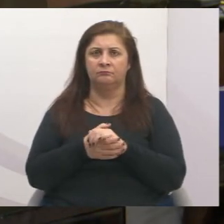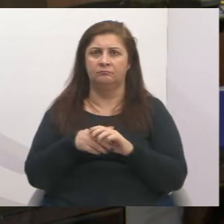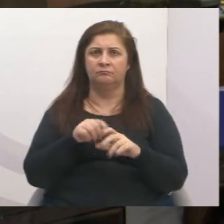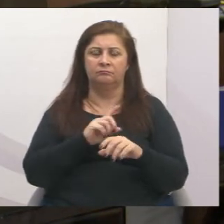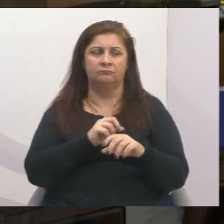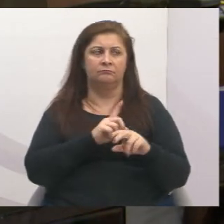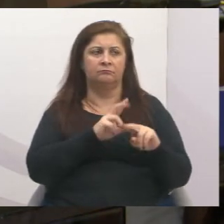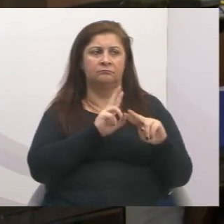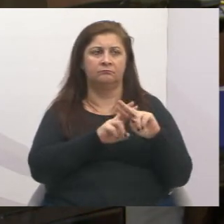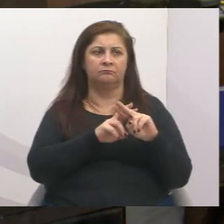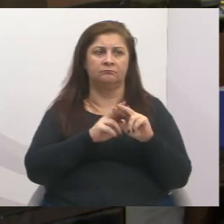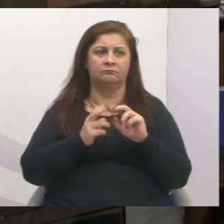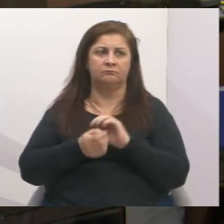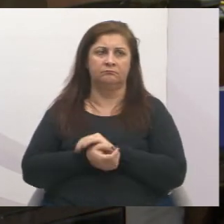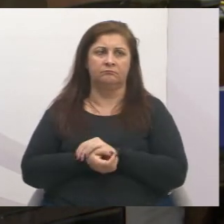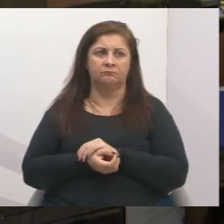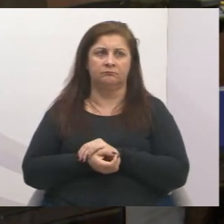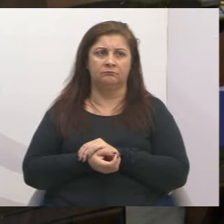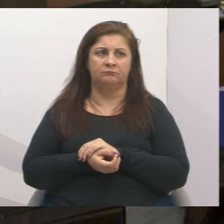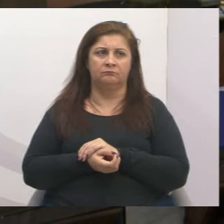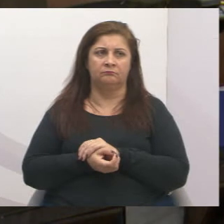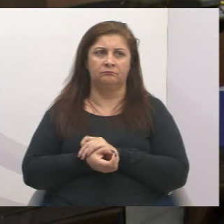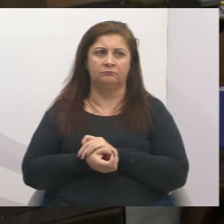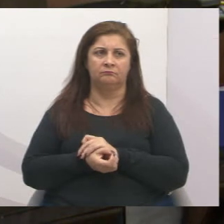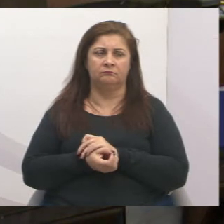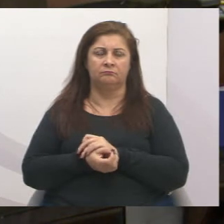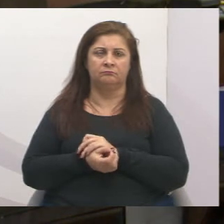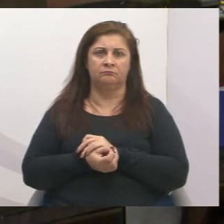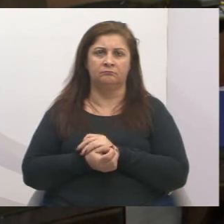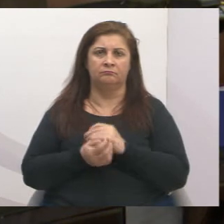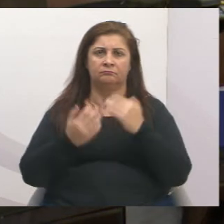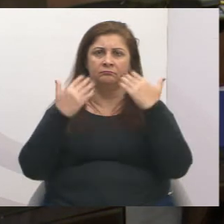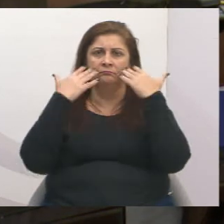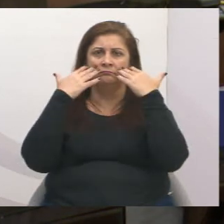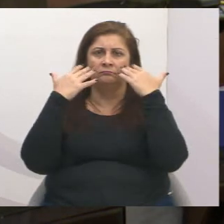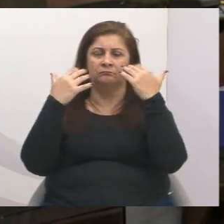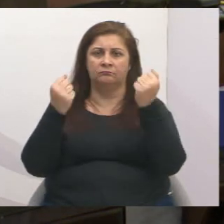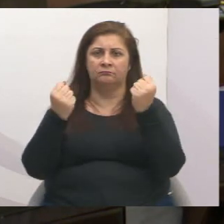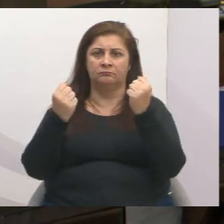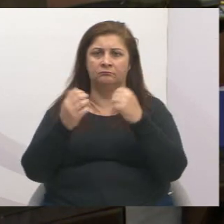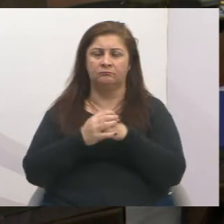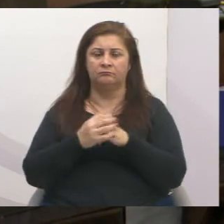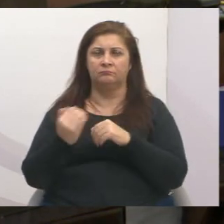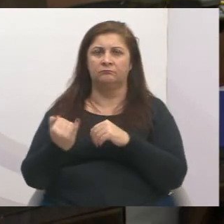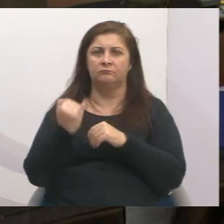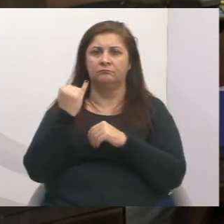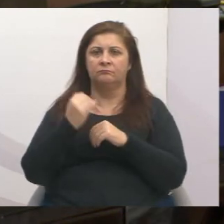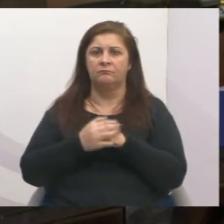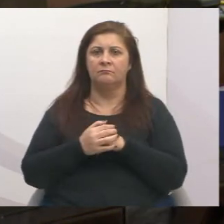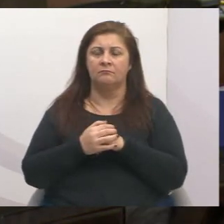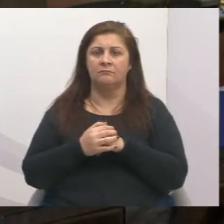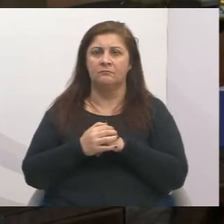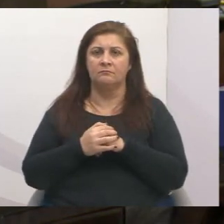presos. É isso. Então, essas audiências públicas, elas são extremamente